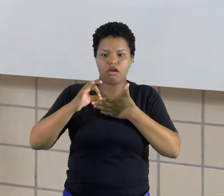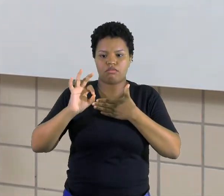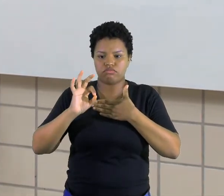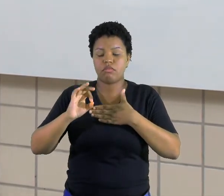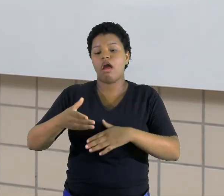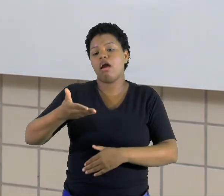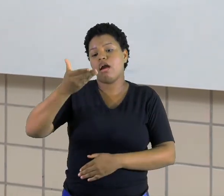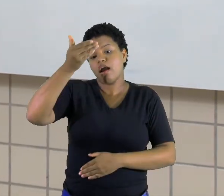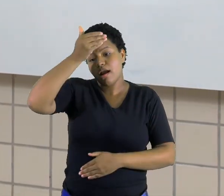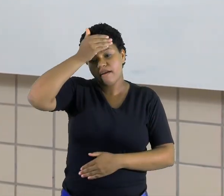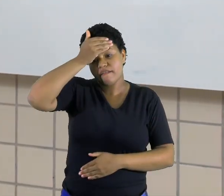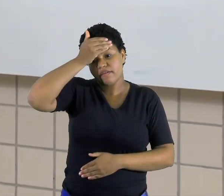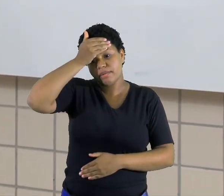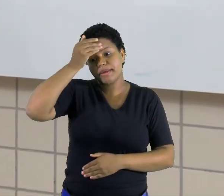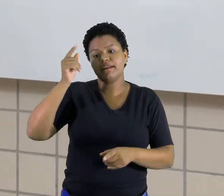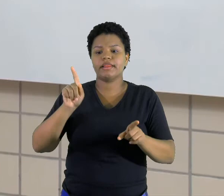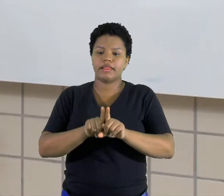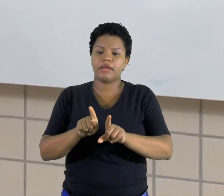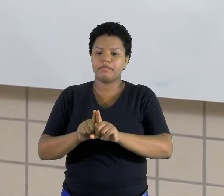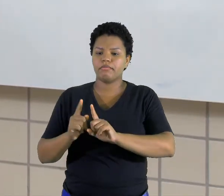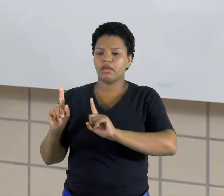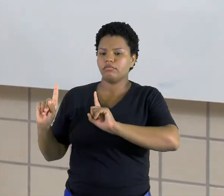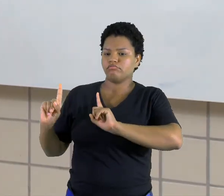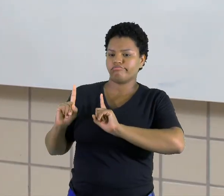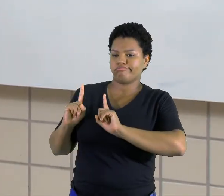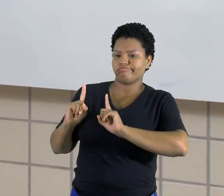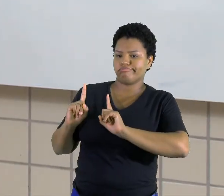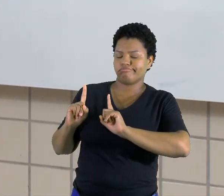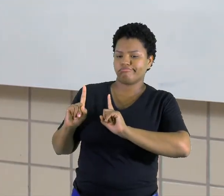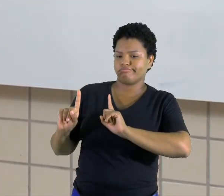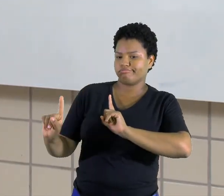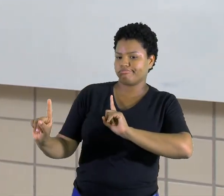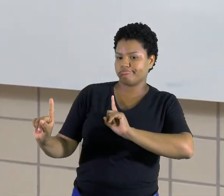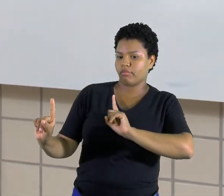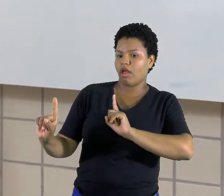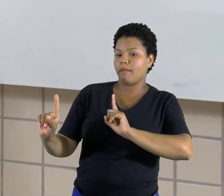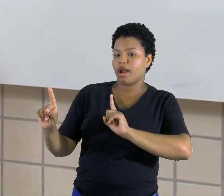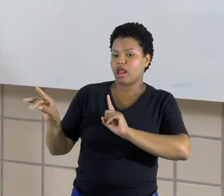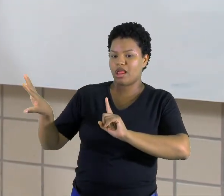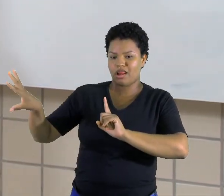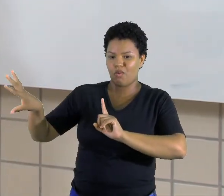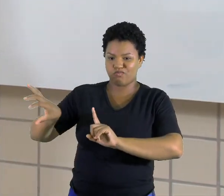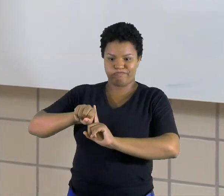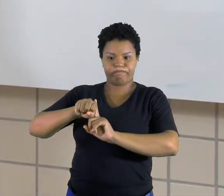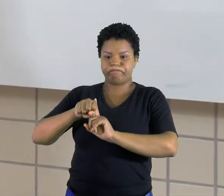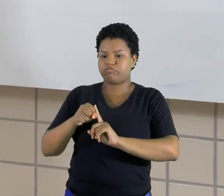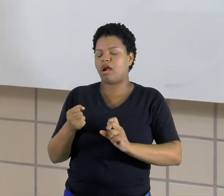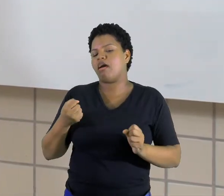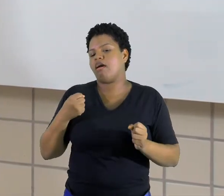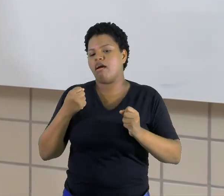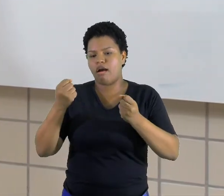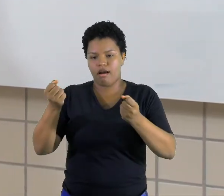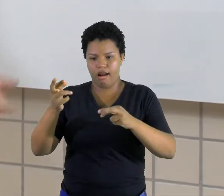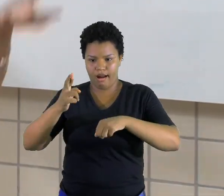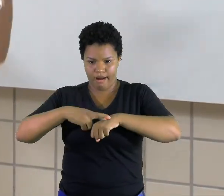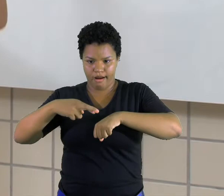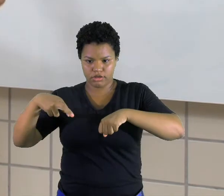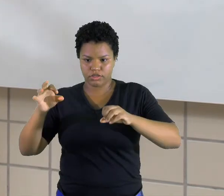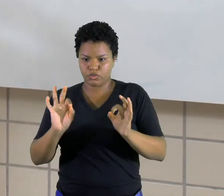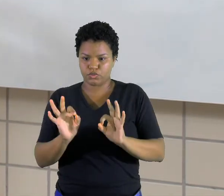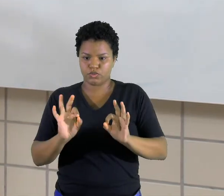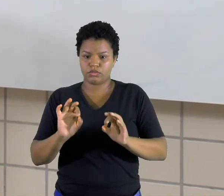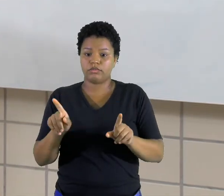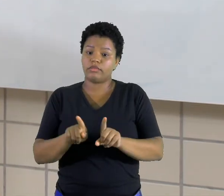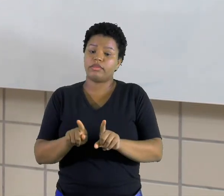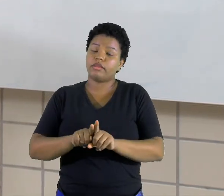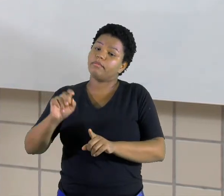gente, ele vai, ó, pro cantinho dele, para ele não receber aquela radiação desnecessária, né? Naquele momento. E também o